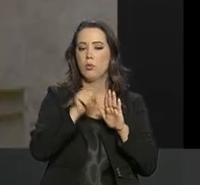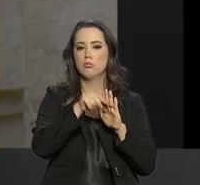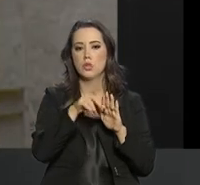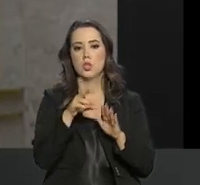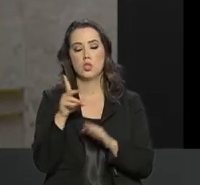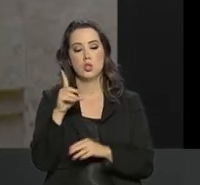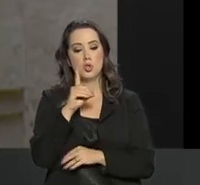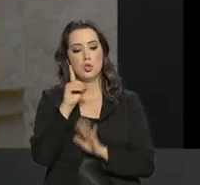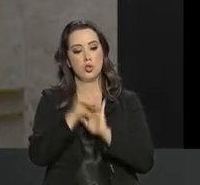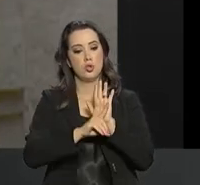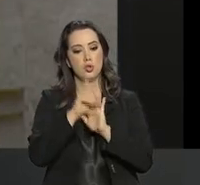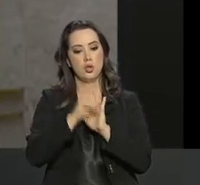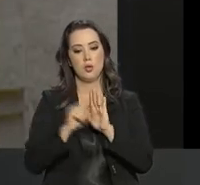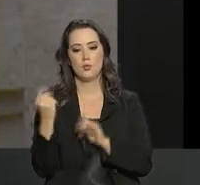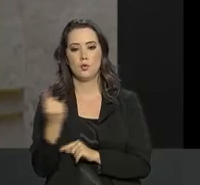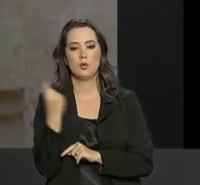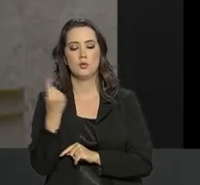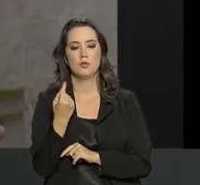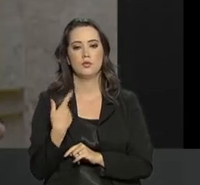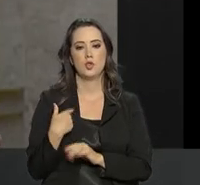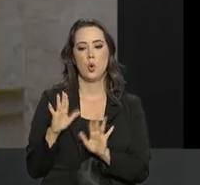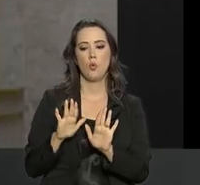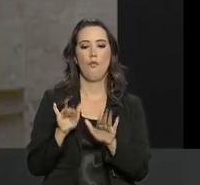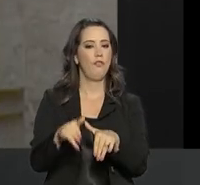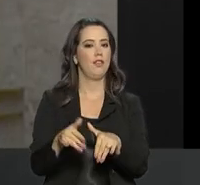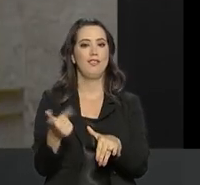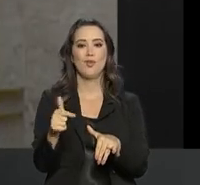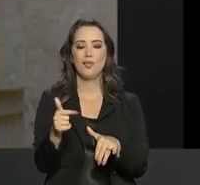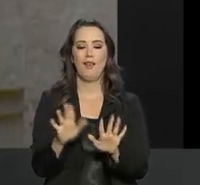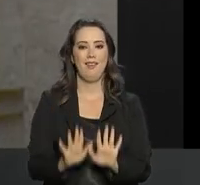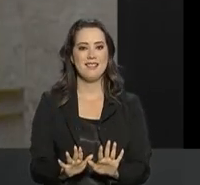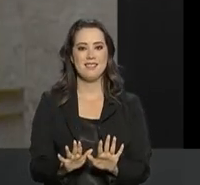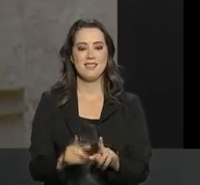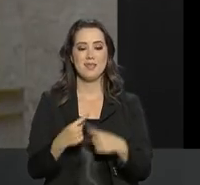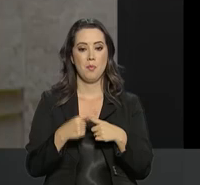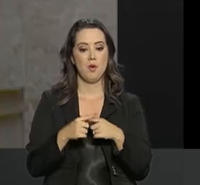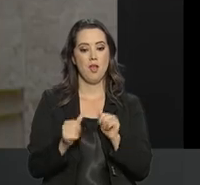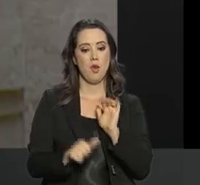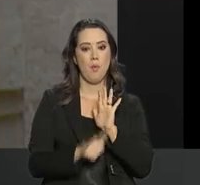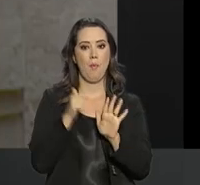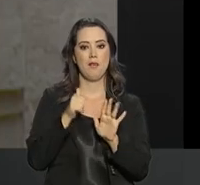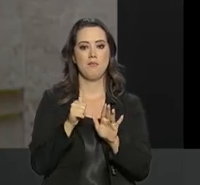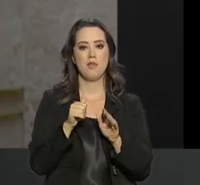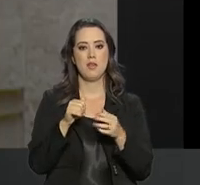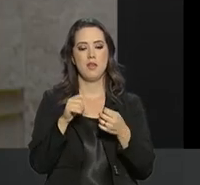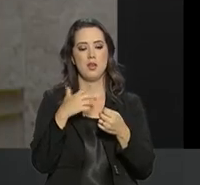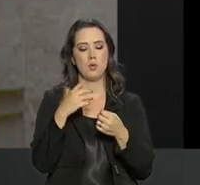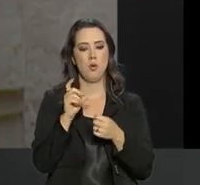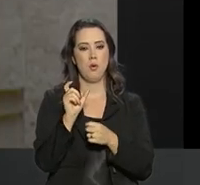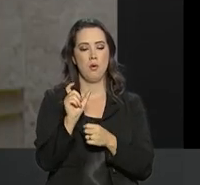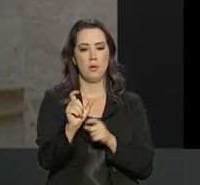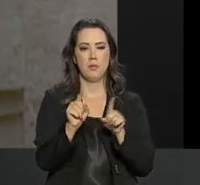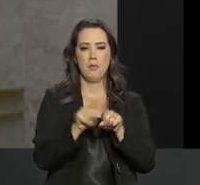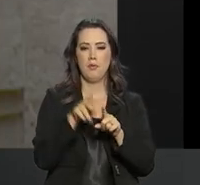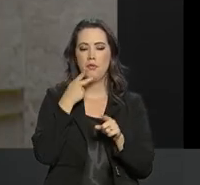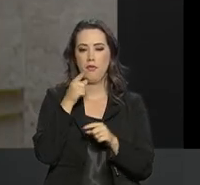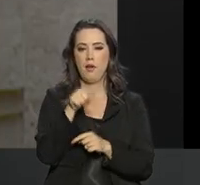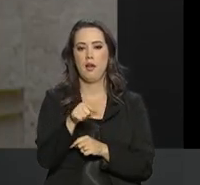numa enumeração exemplificativa, porque logo no parágrafo primeiro está dito: os direitos aqui